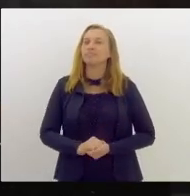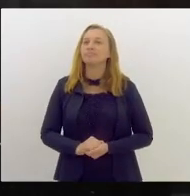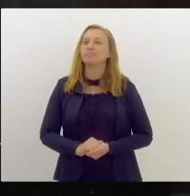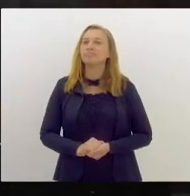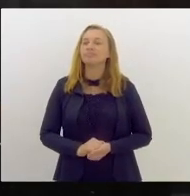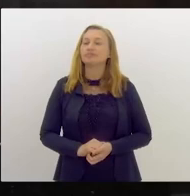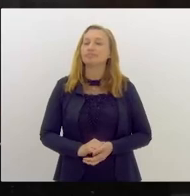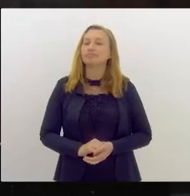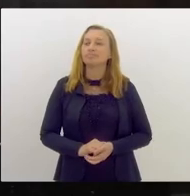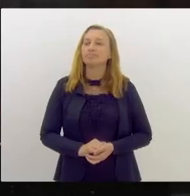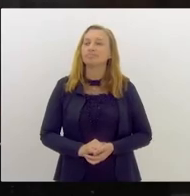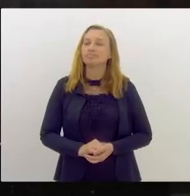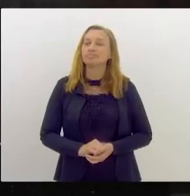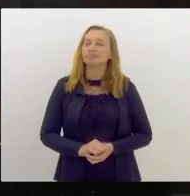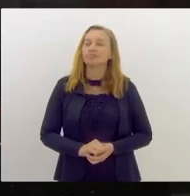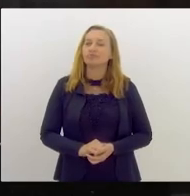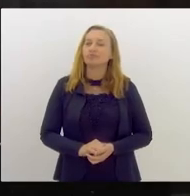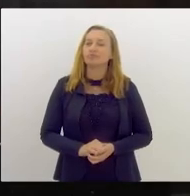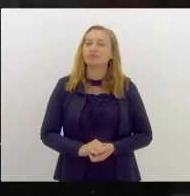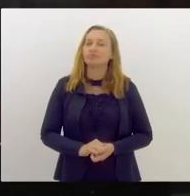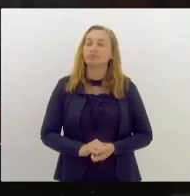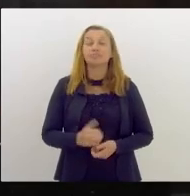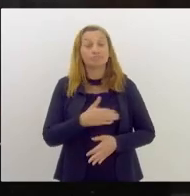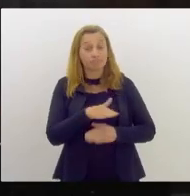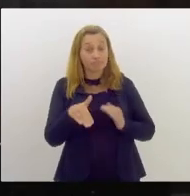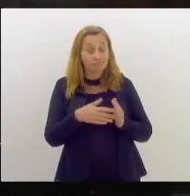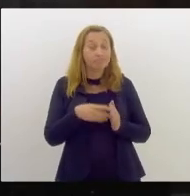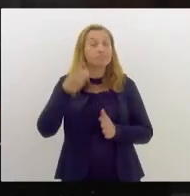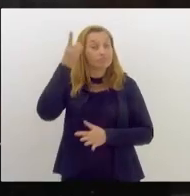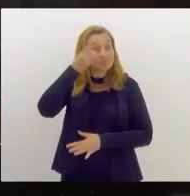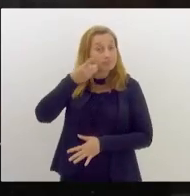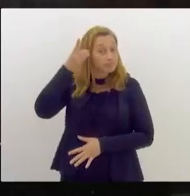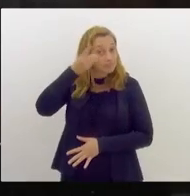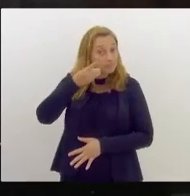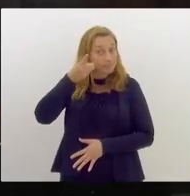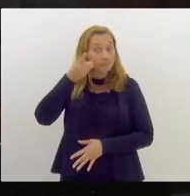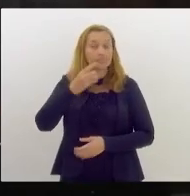exercício senhoras e senhores Deputados